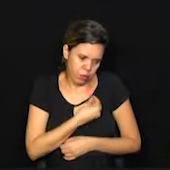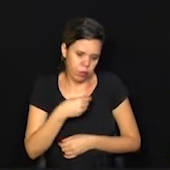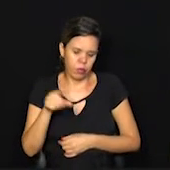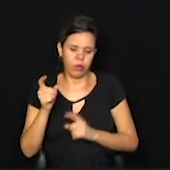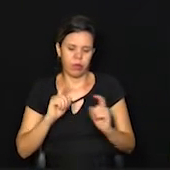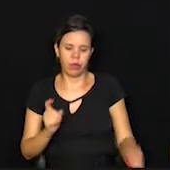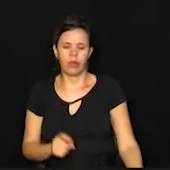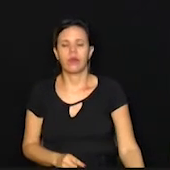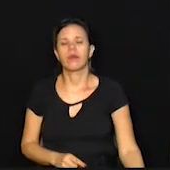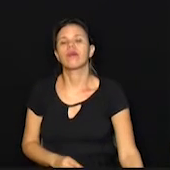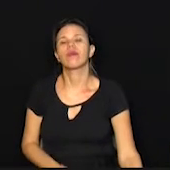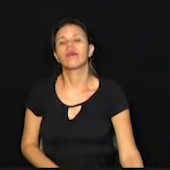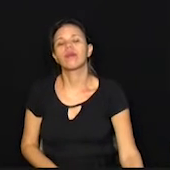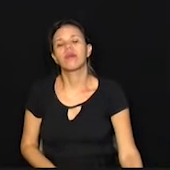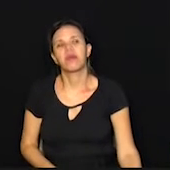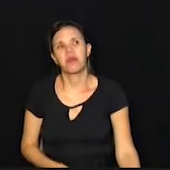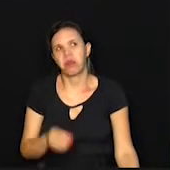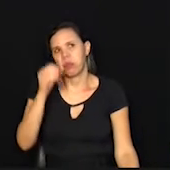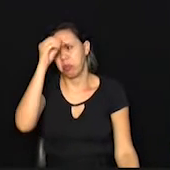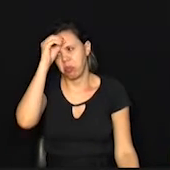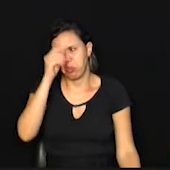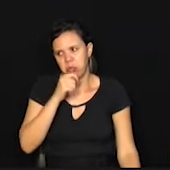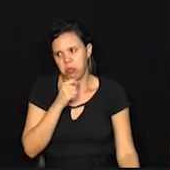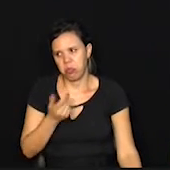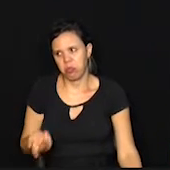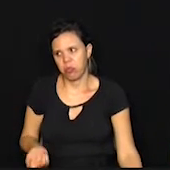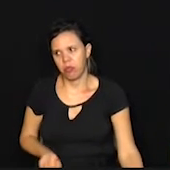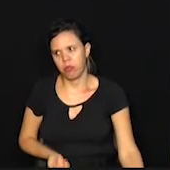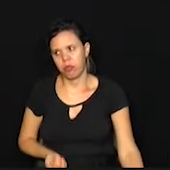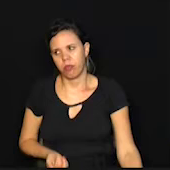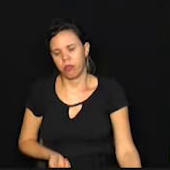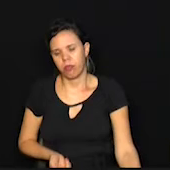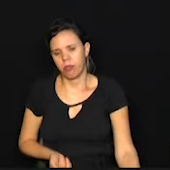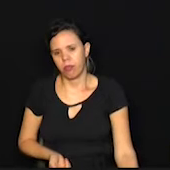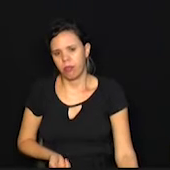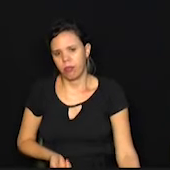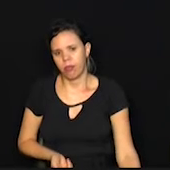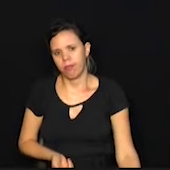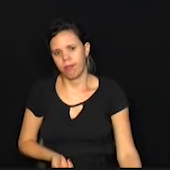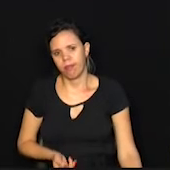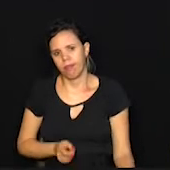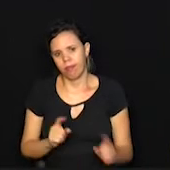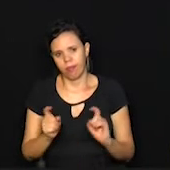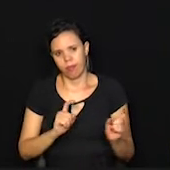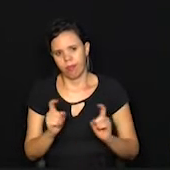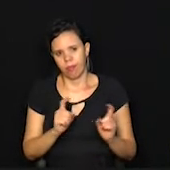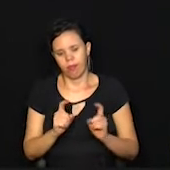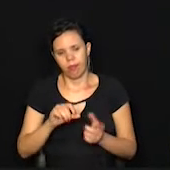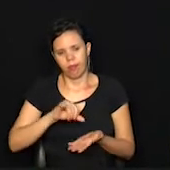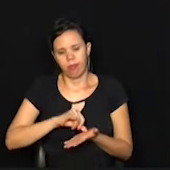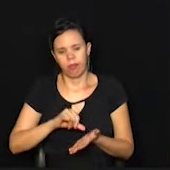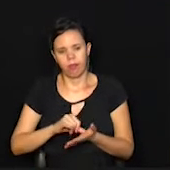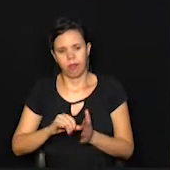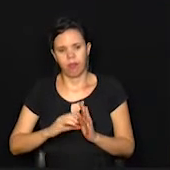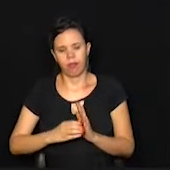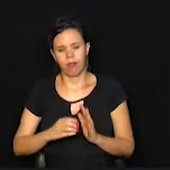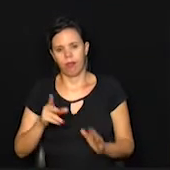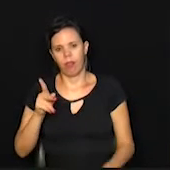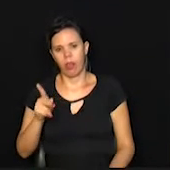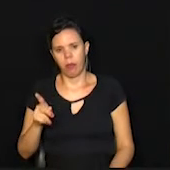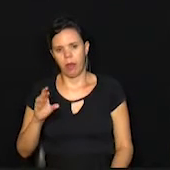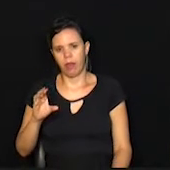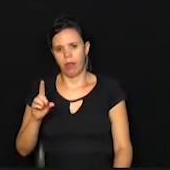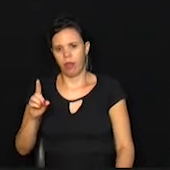tinha ido para uma reunião eu não sabia de nada disso né E essa reunião do comité Central do PC do B tinha sido